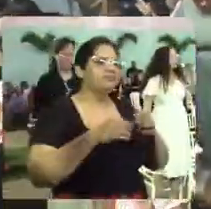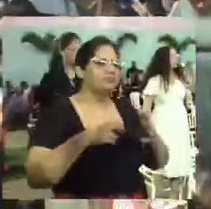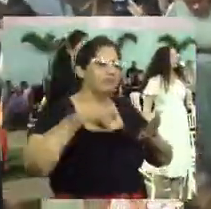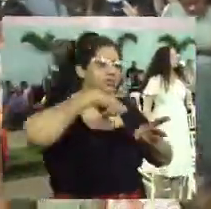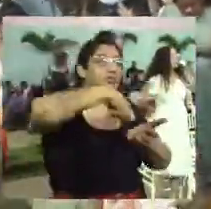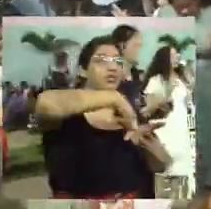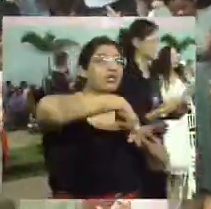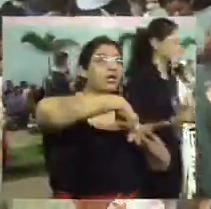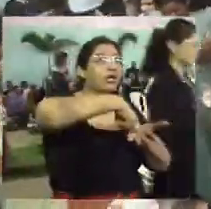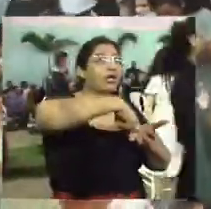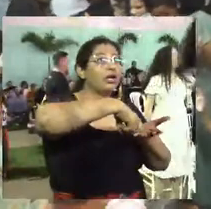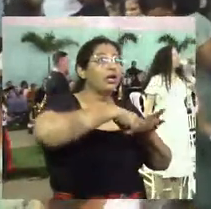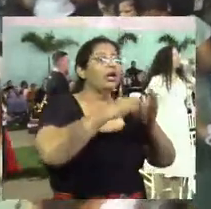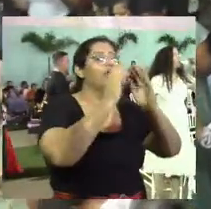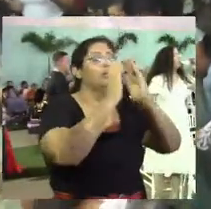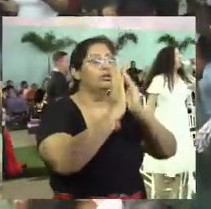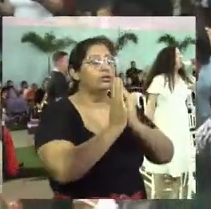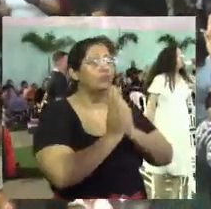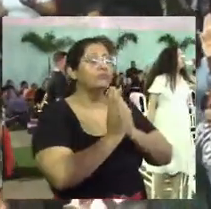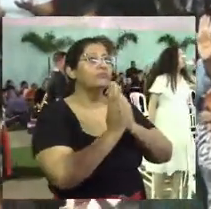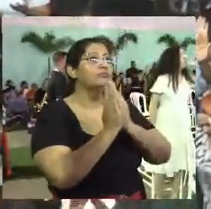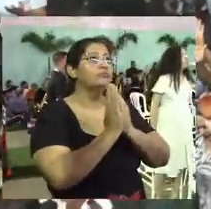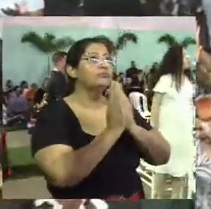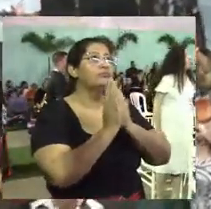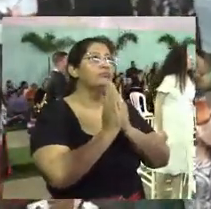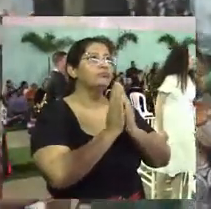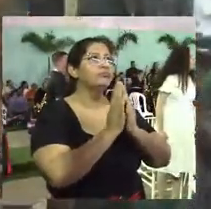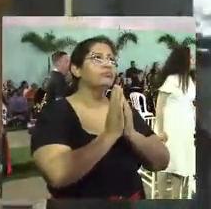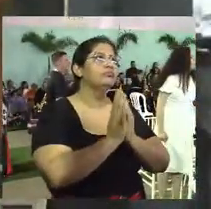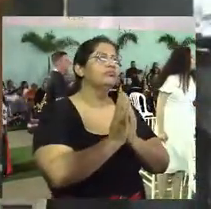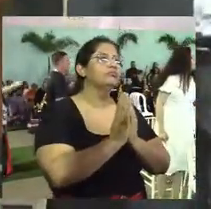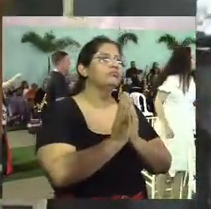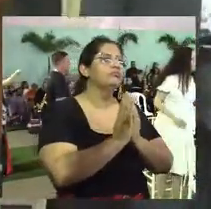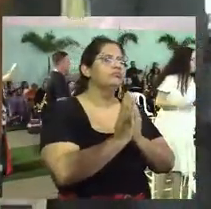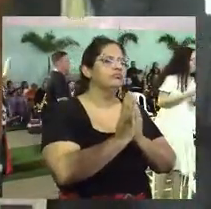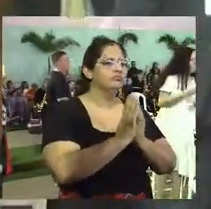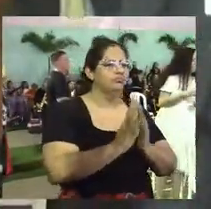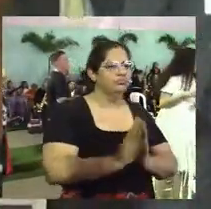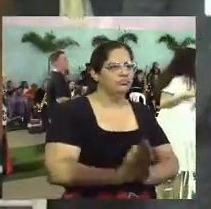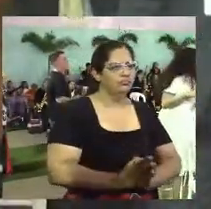e orar Jesus o Espírito Santo